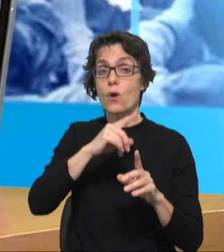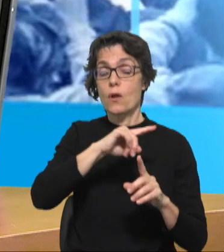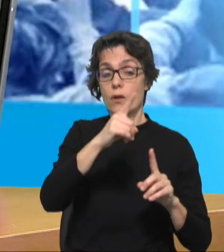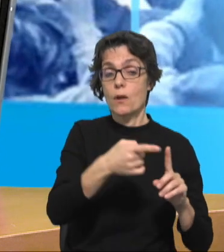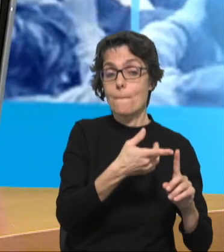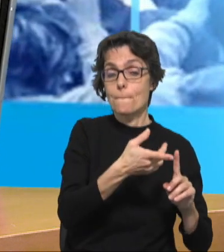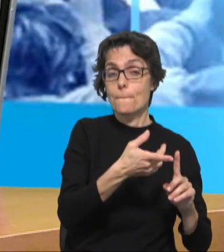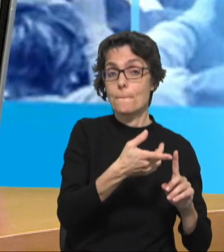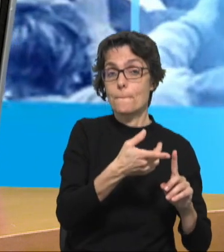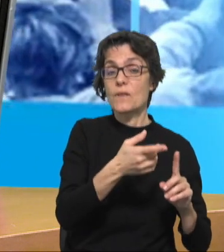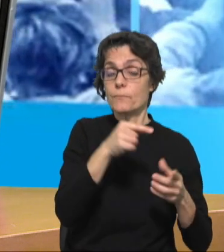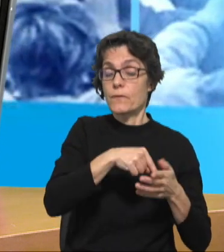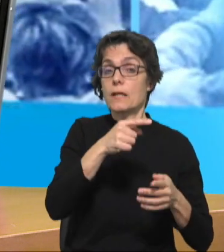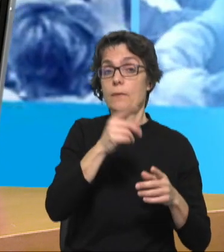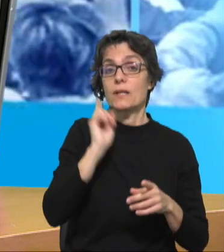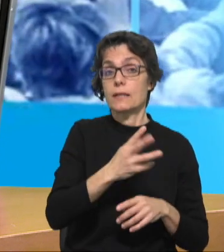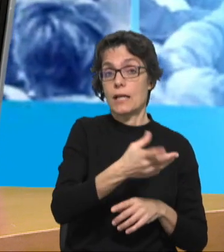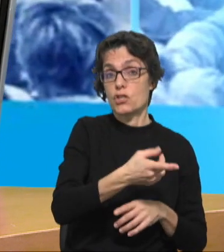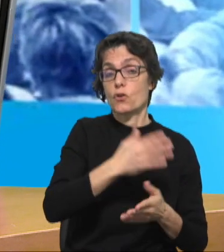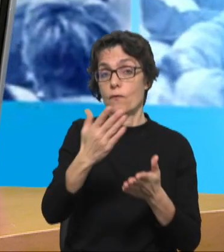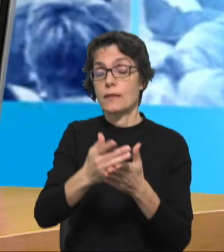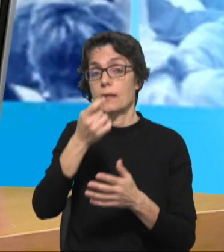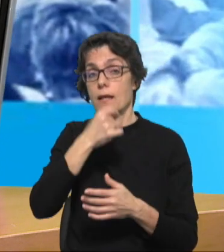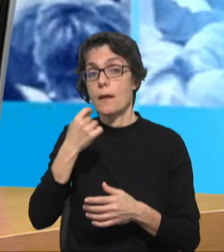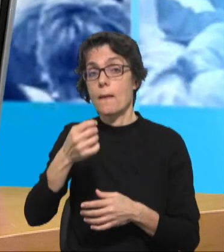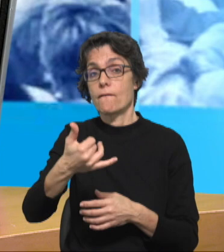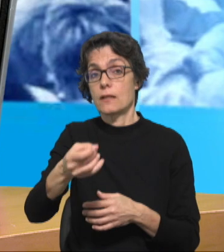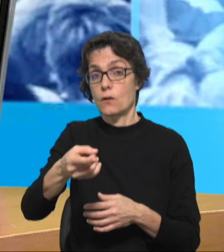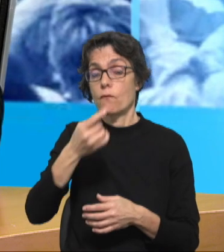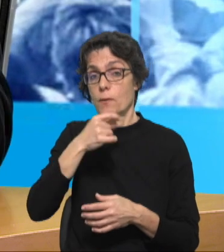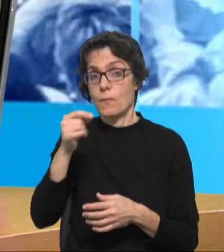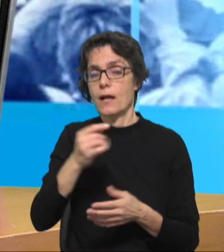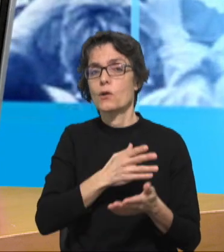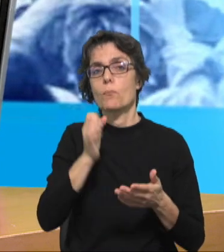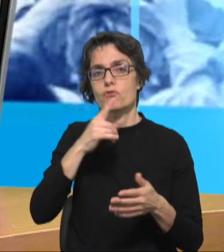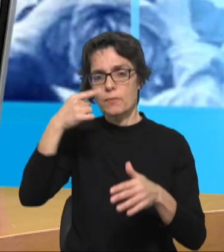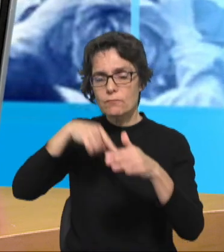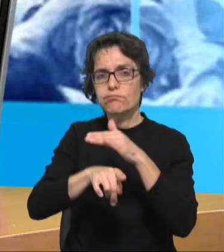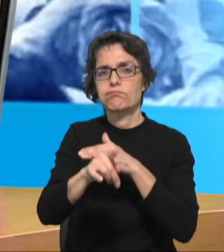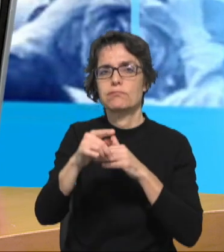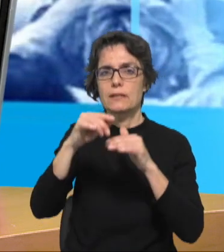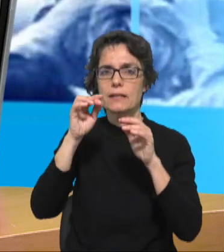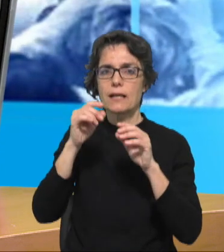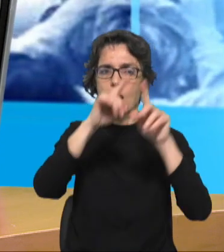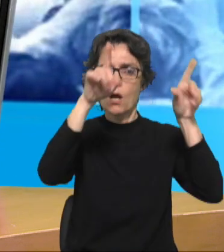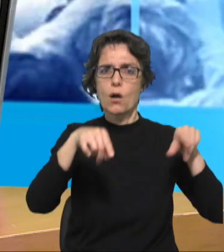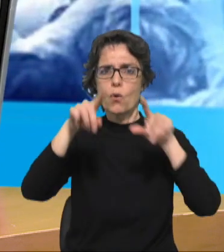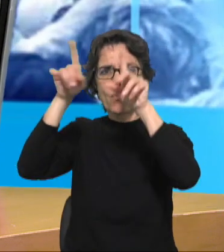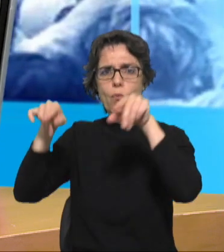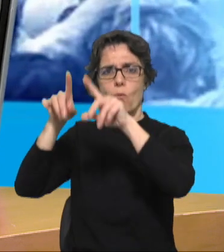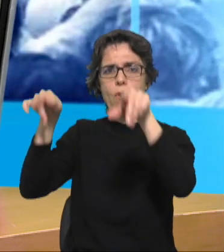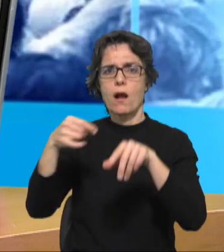esta exposição, a galeria por si já tem uma iconografia com quadros históricos de todos os arcebispos de